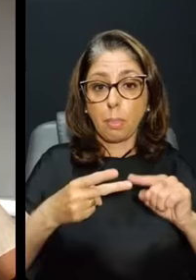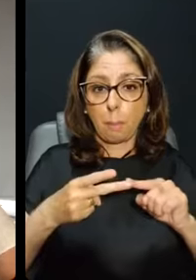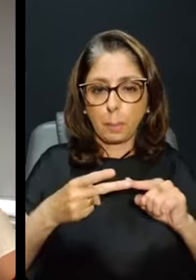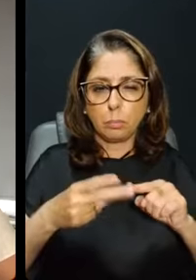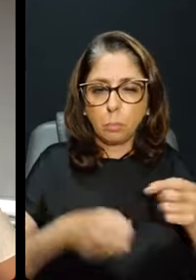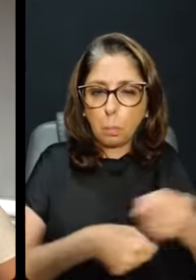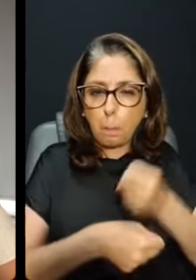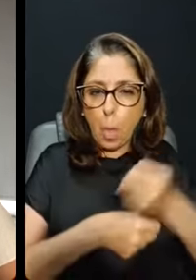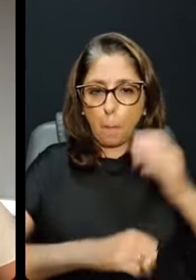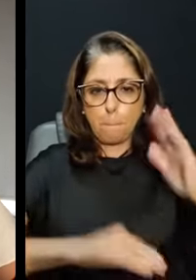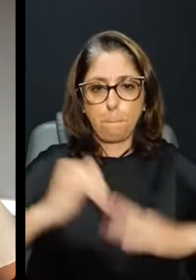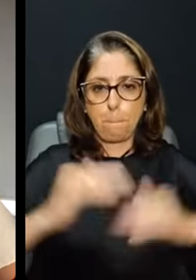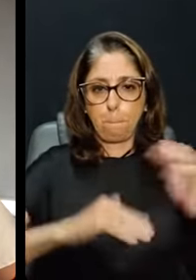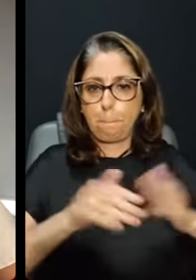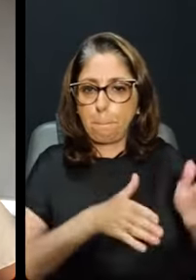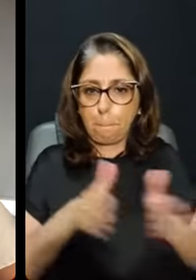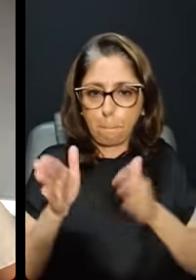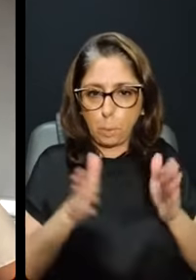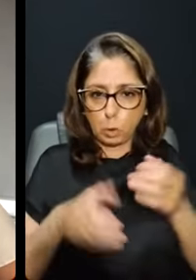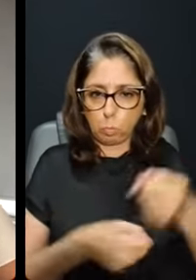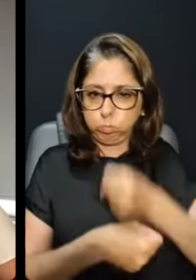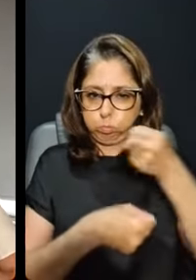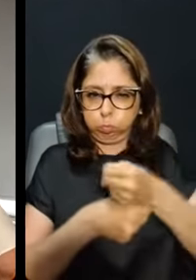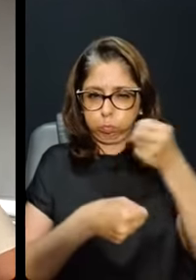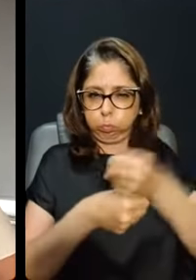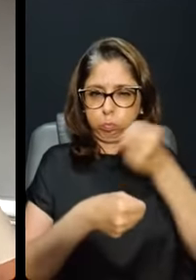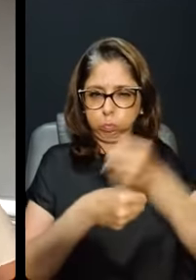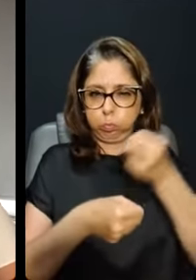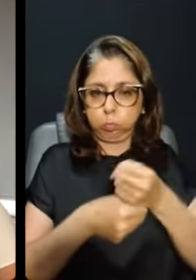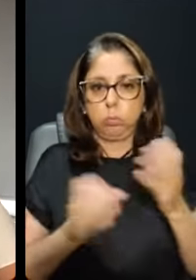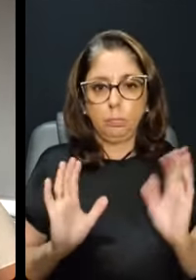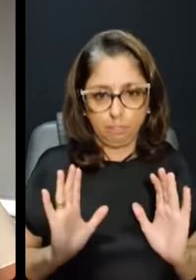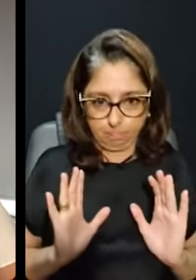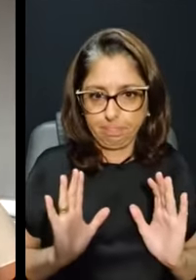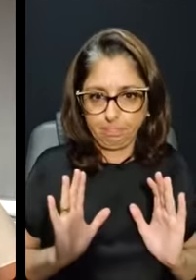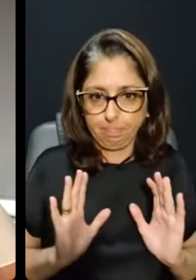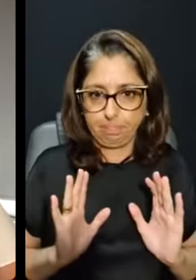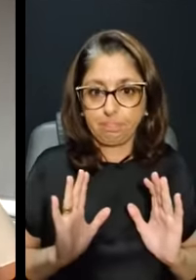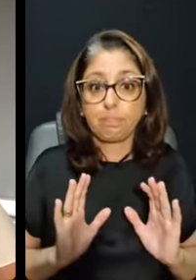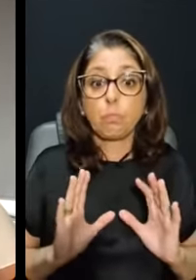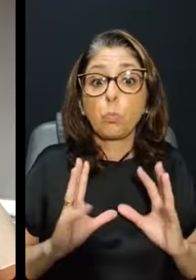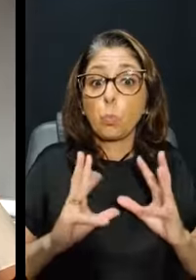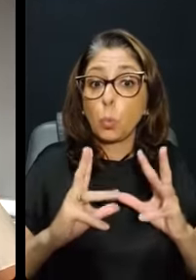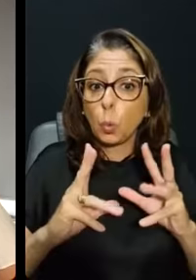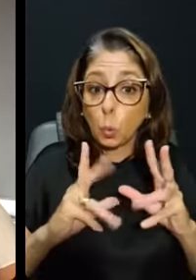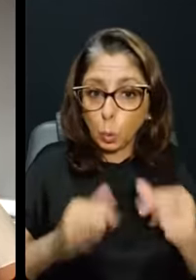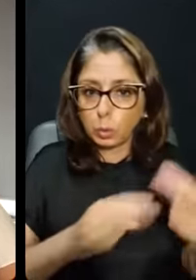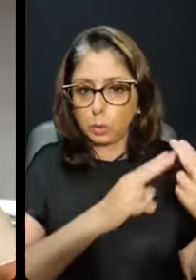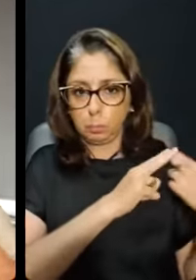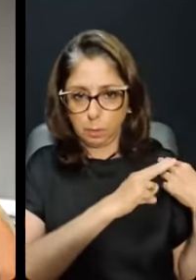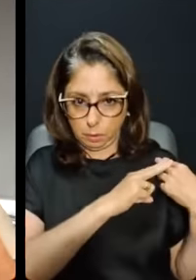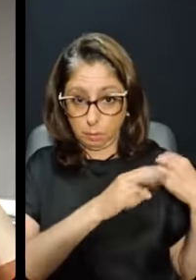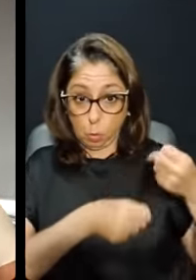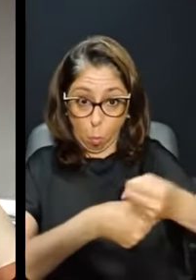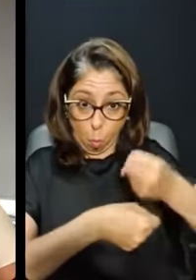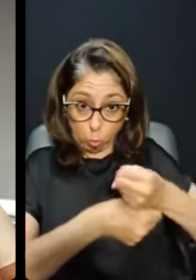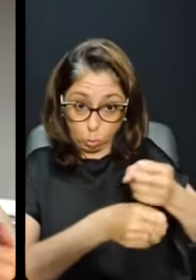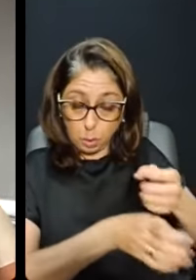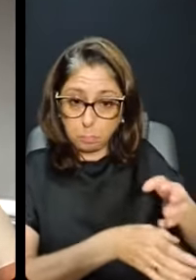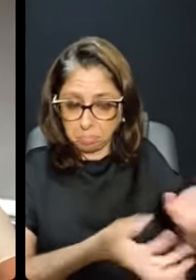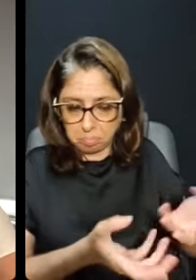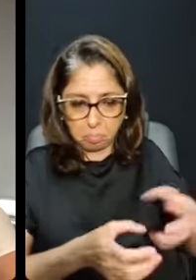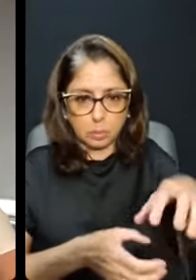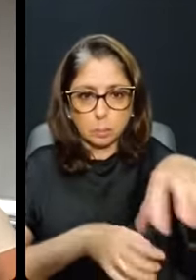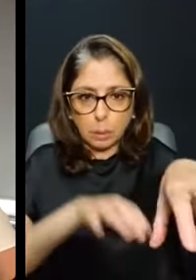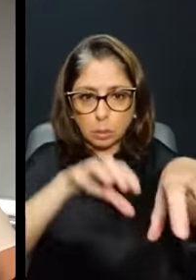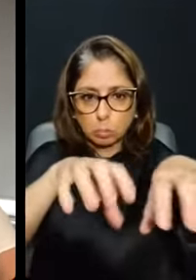de áreas de atuação. Então, a gente precisava que quem estivesse construindo entendesse, e os diretores e as